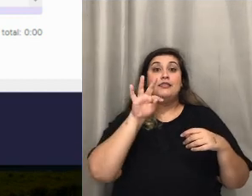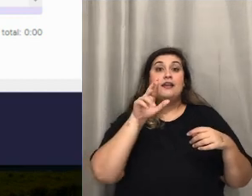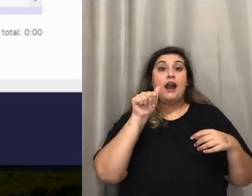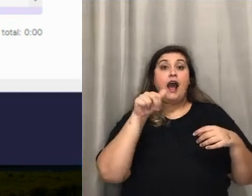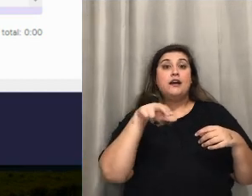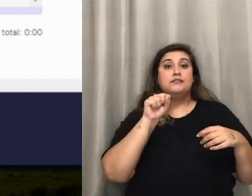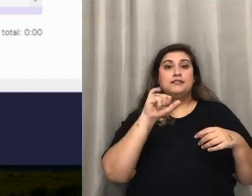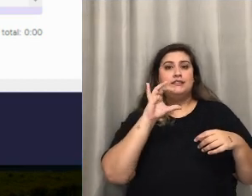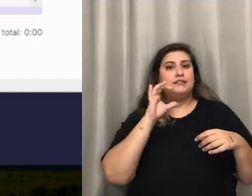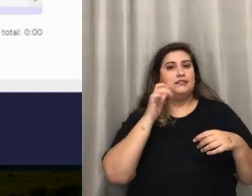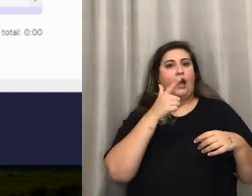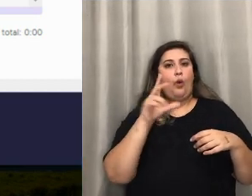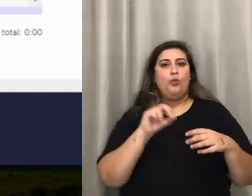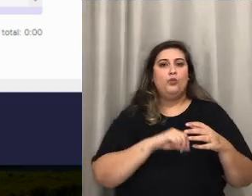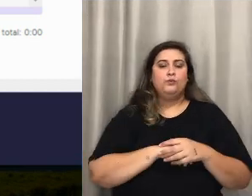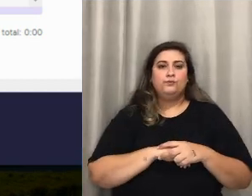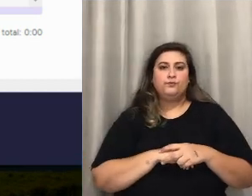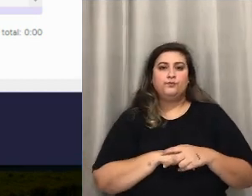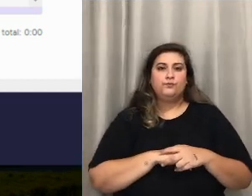meditação, uma transição.